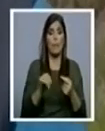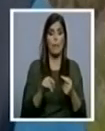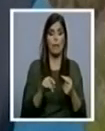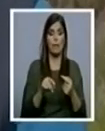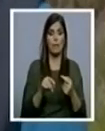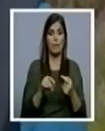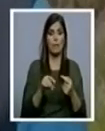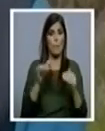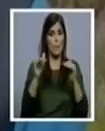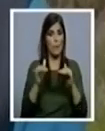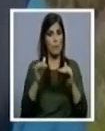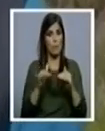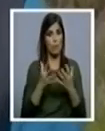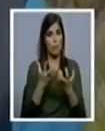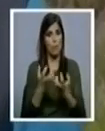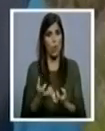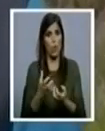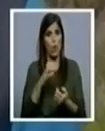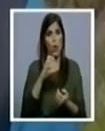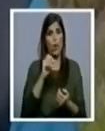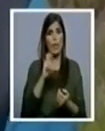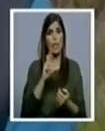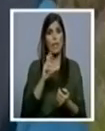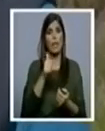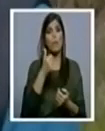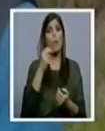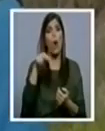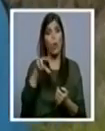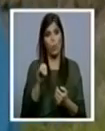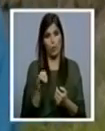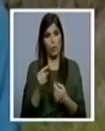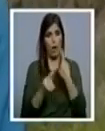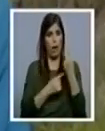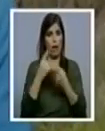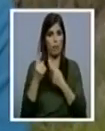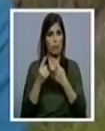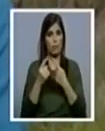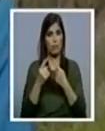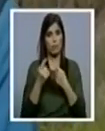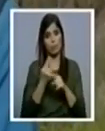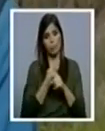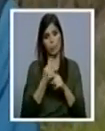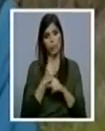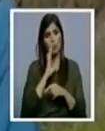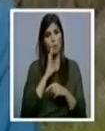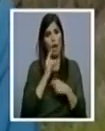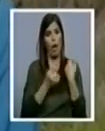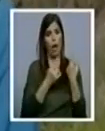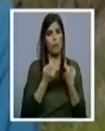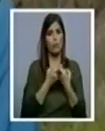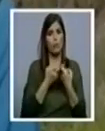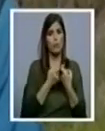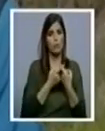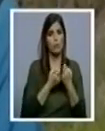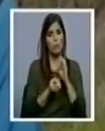depois também a diminuição da retenção de carbono e, em alguns casos, de outros poluentes, porque há algumas espécies